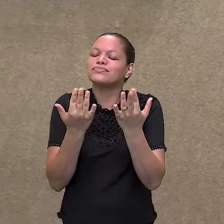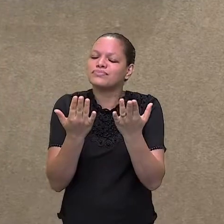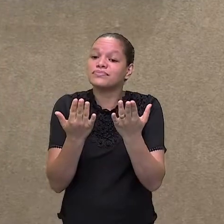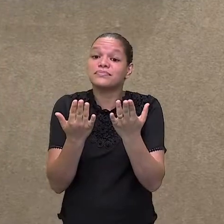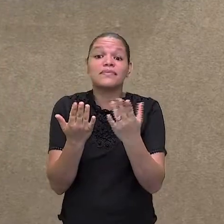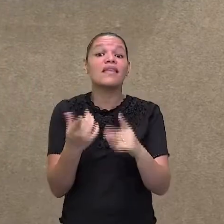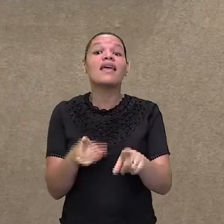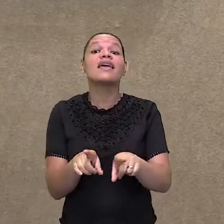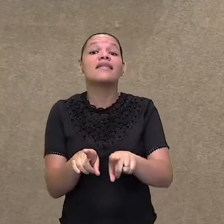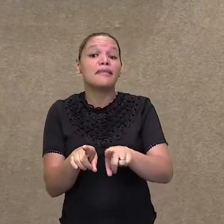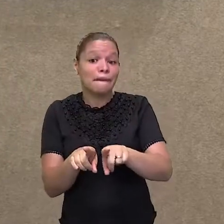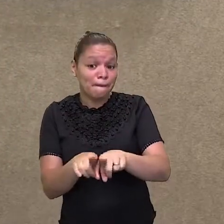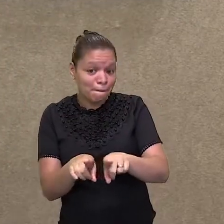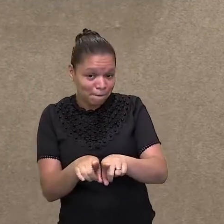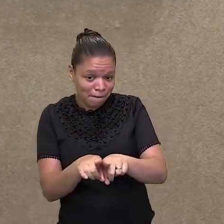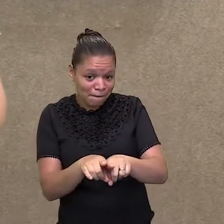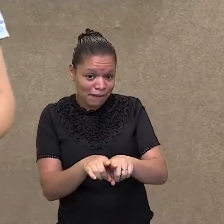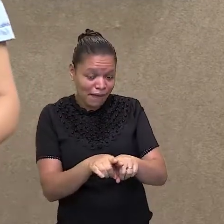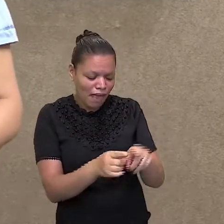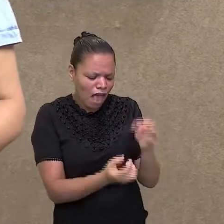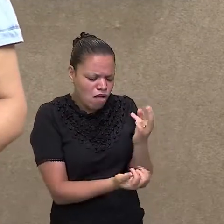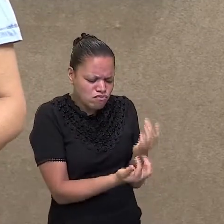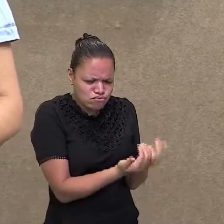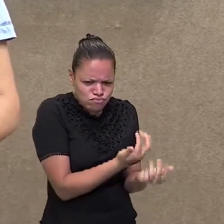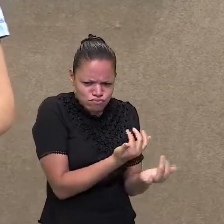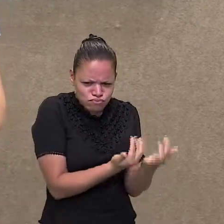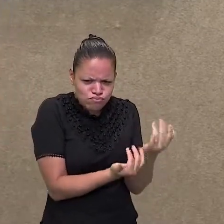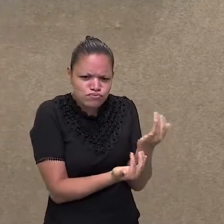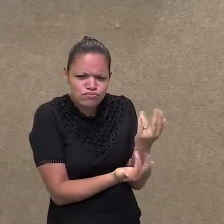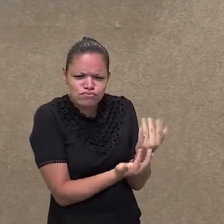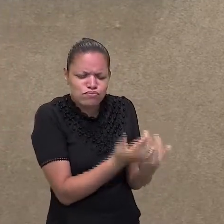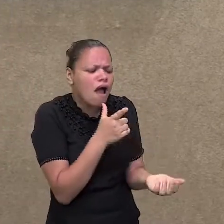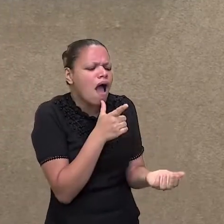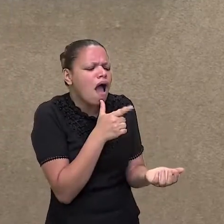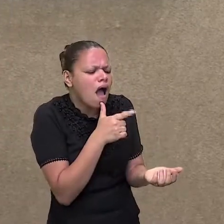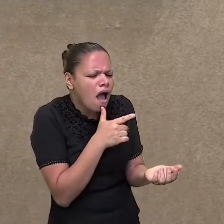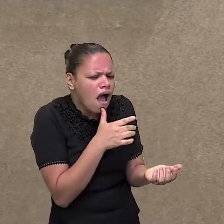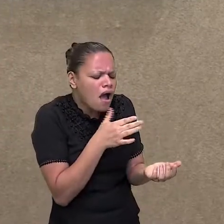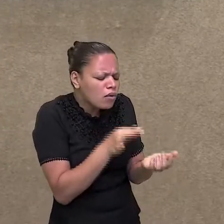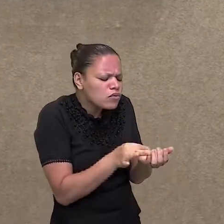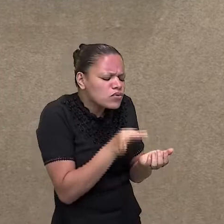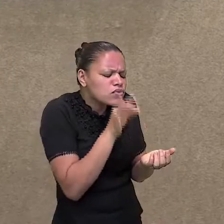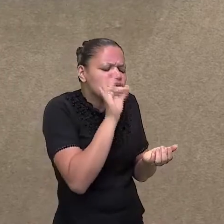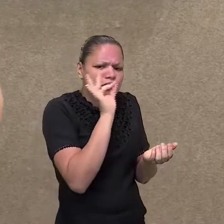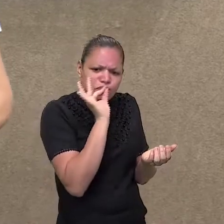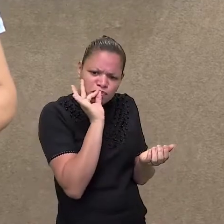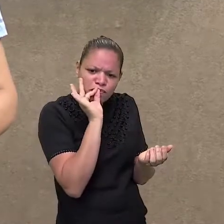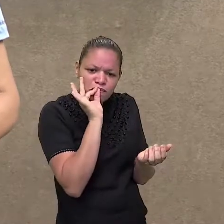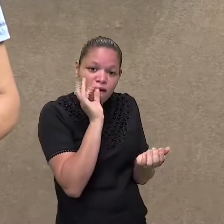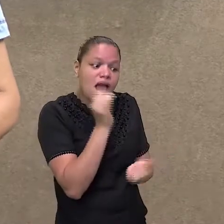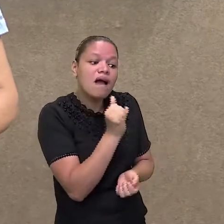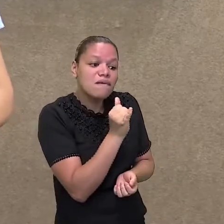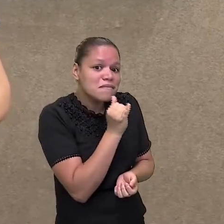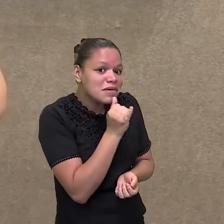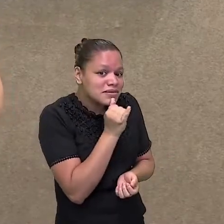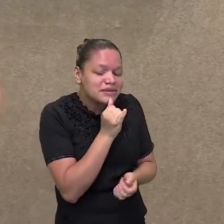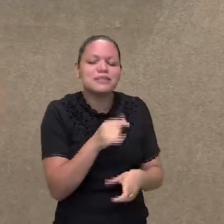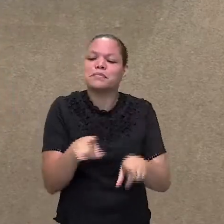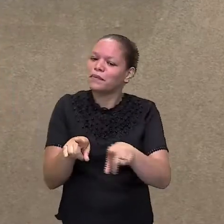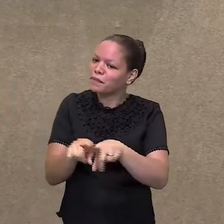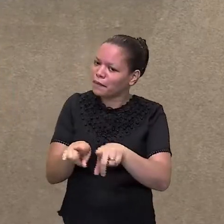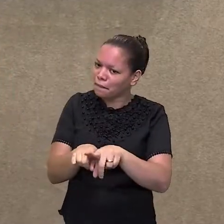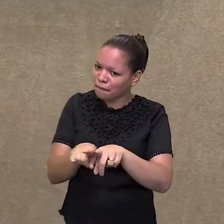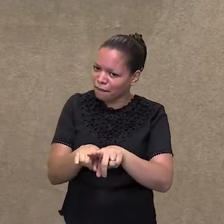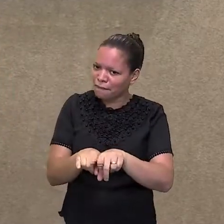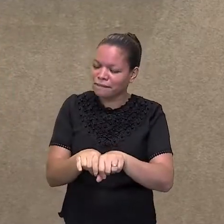chaleira, quando nós fervemos uma água para fazer o café, também é um exemplo do estado